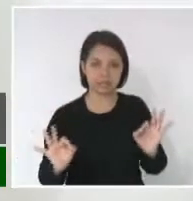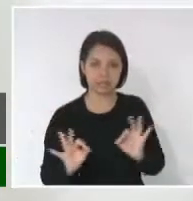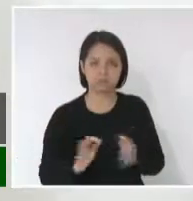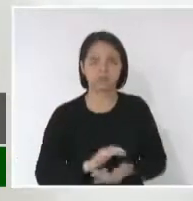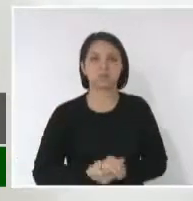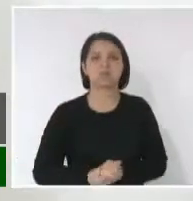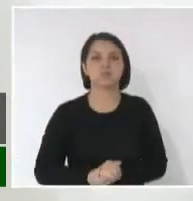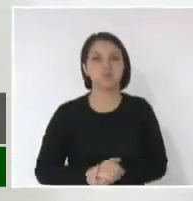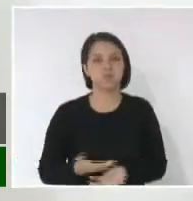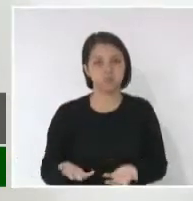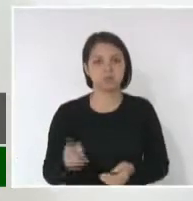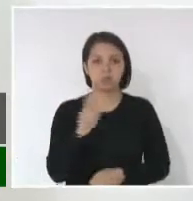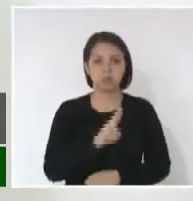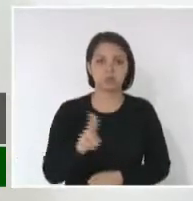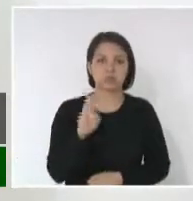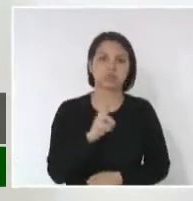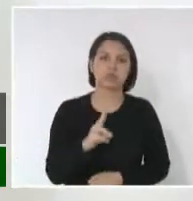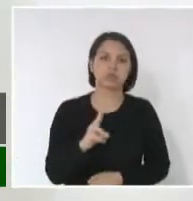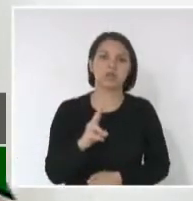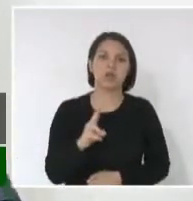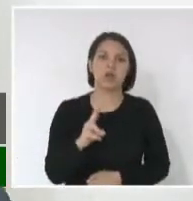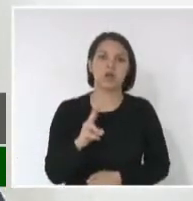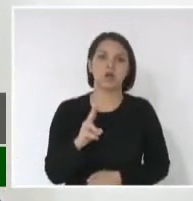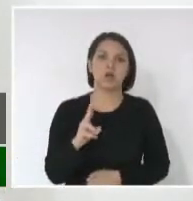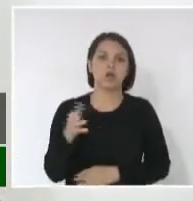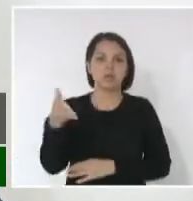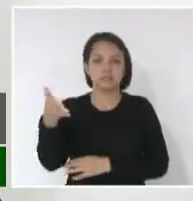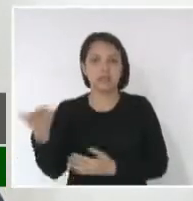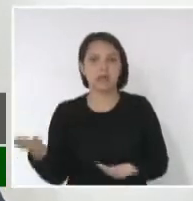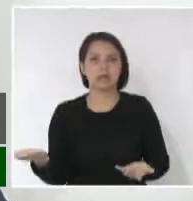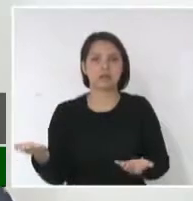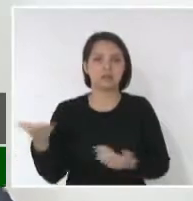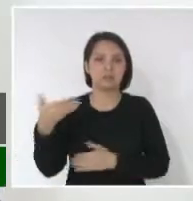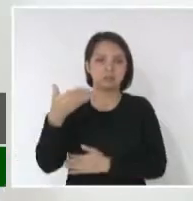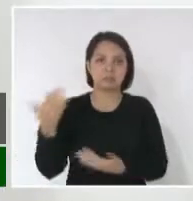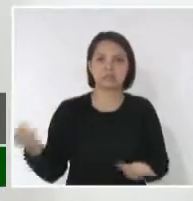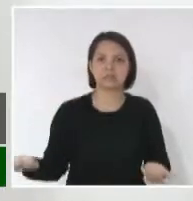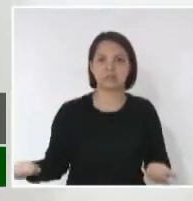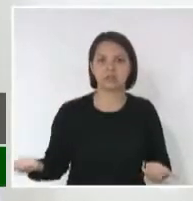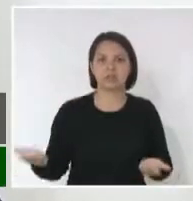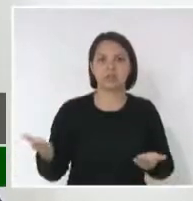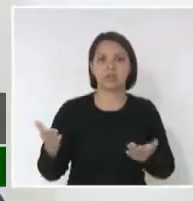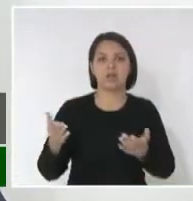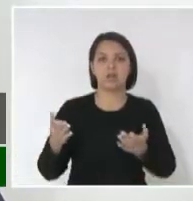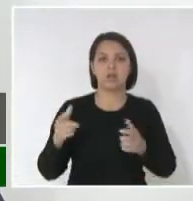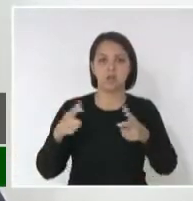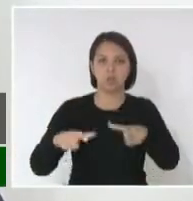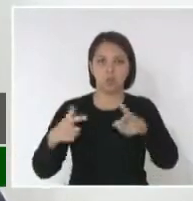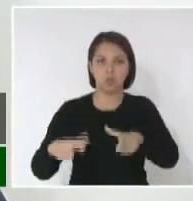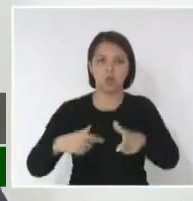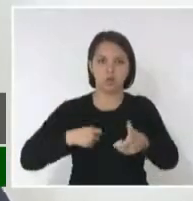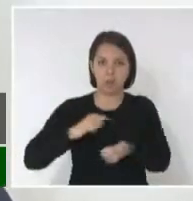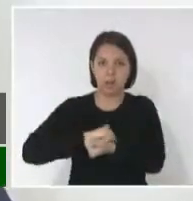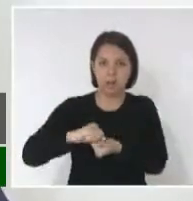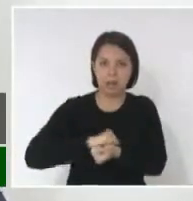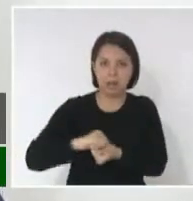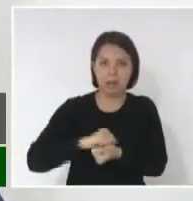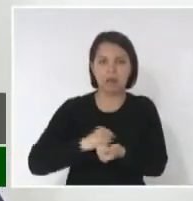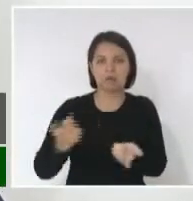são utilizadas em hotéis, em motéis, lavanderias, hospitais,